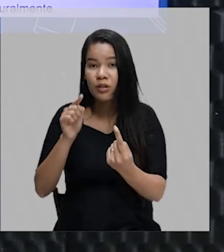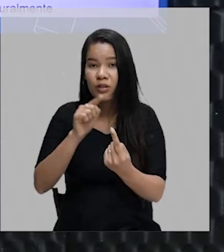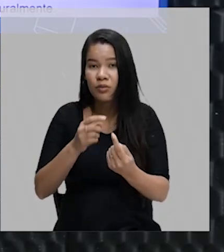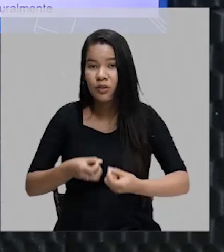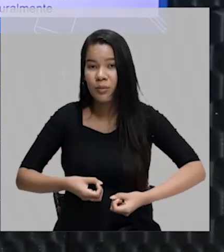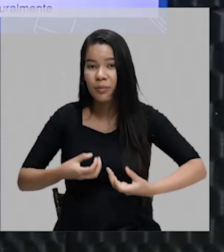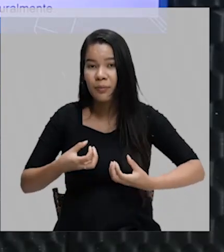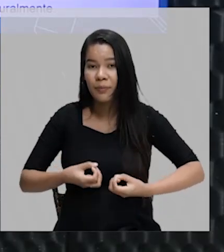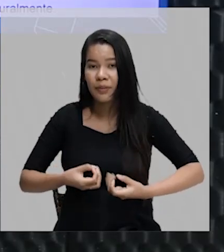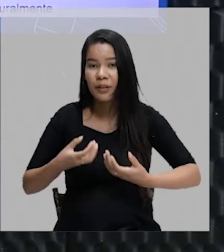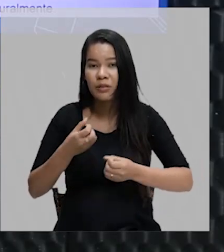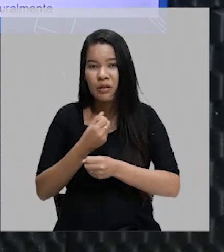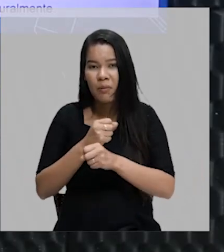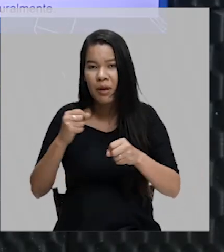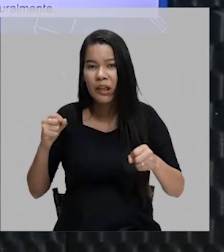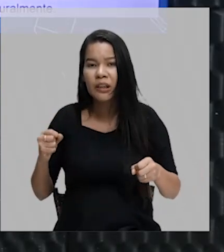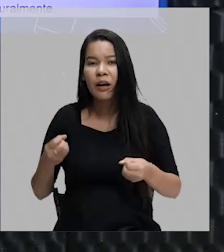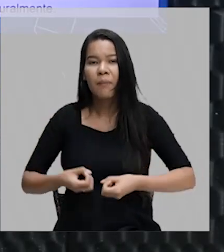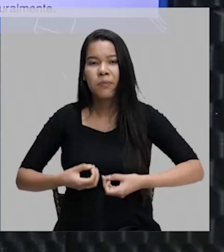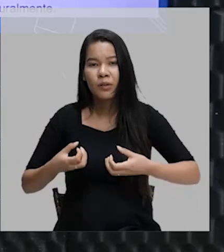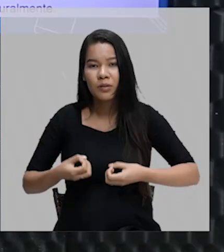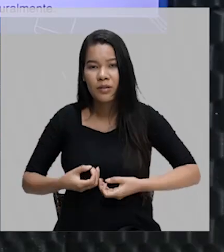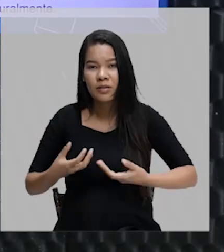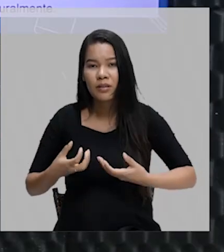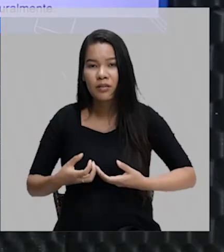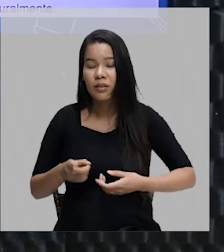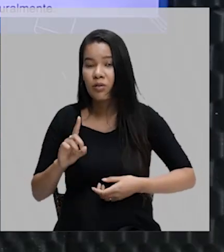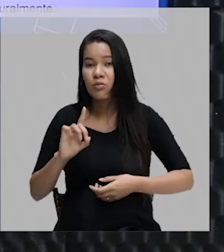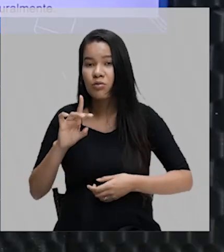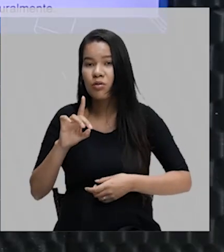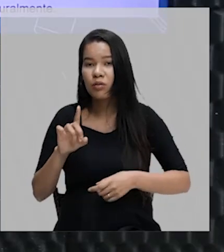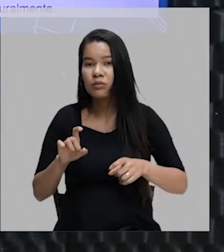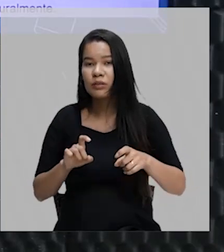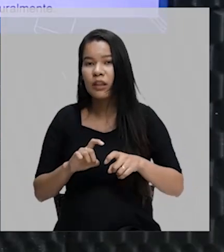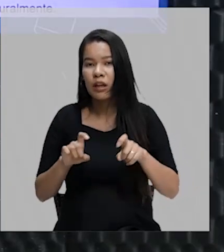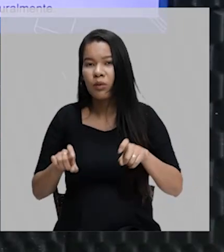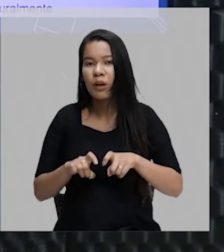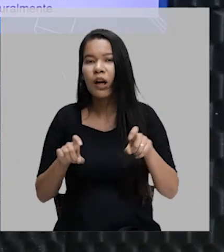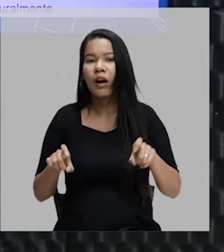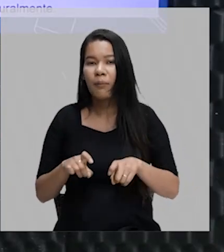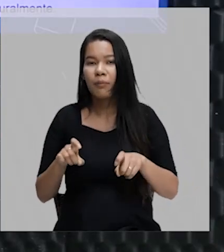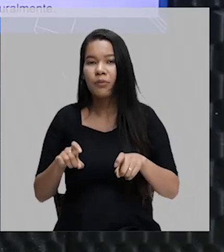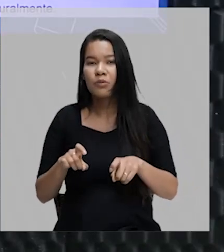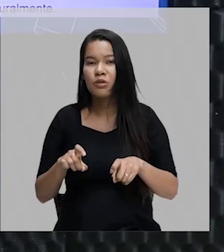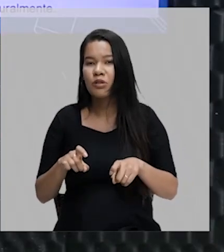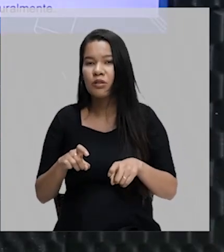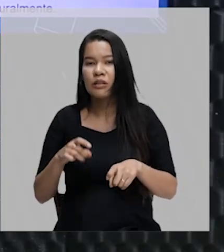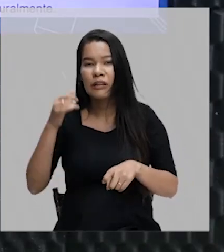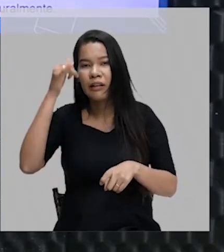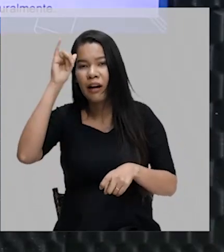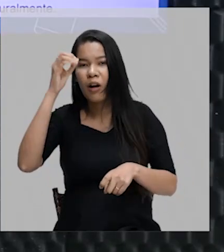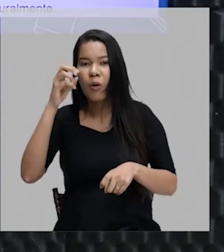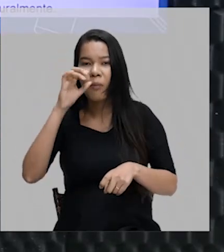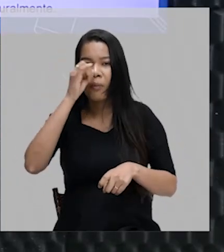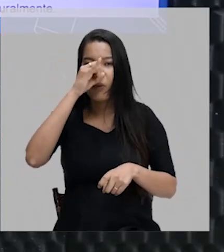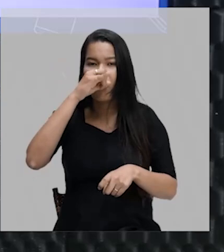exemplo, da criação, né? Seja de gado, seja de porco, de galinha, e o que quer que seja,